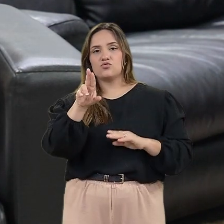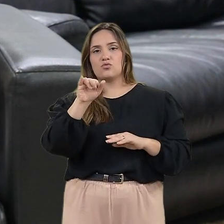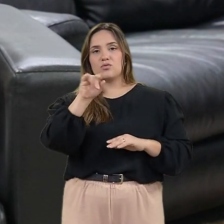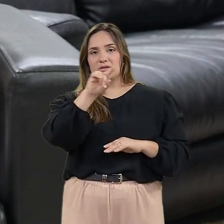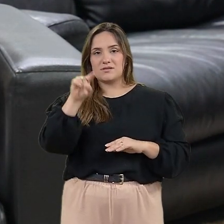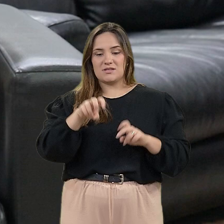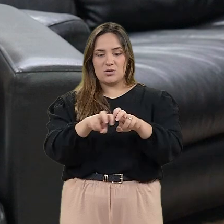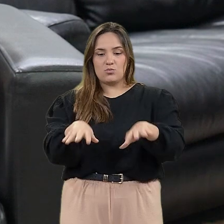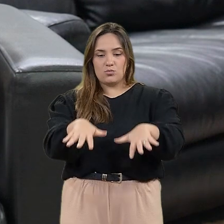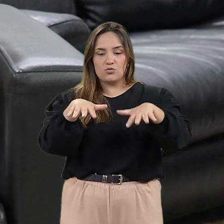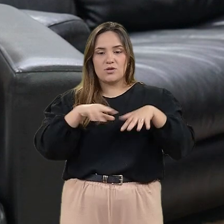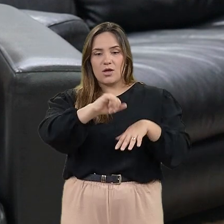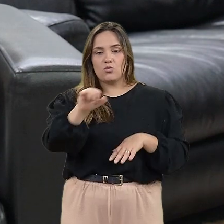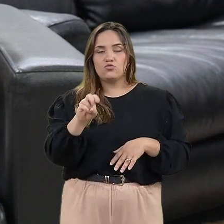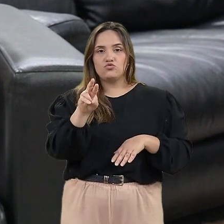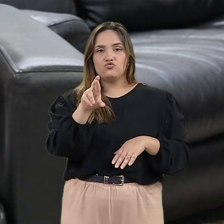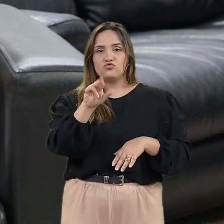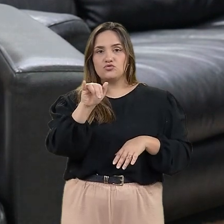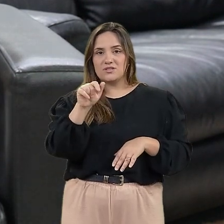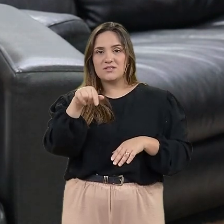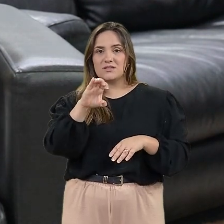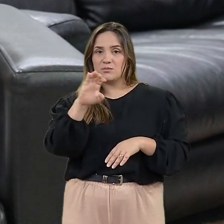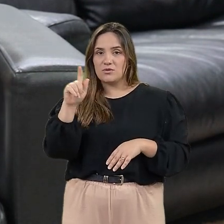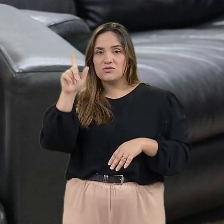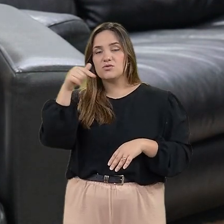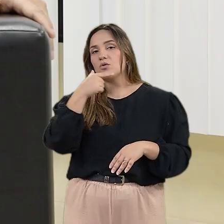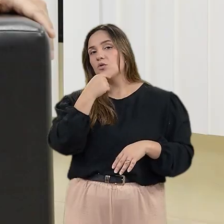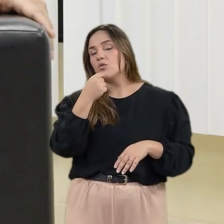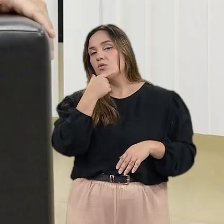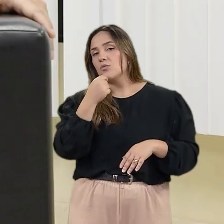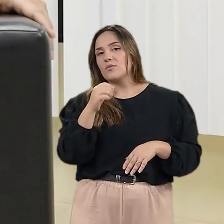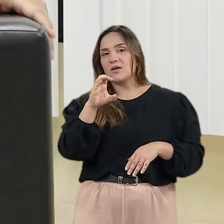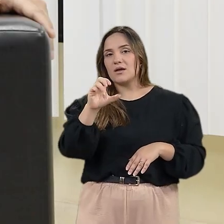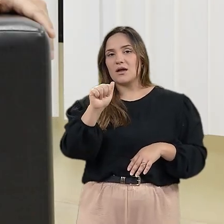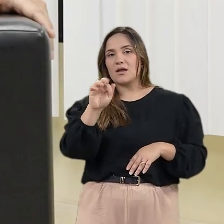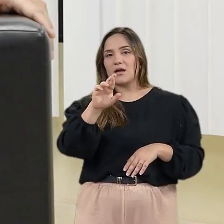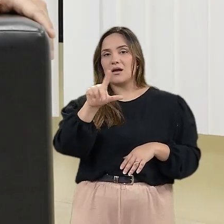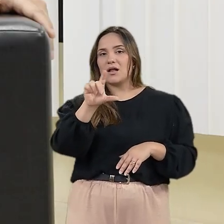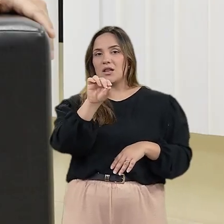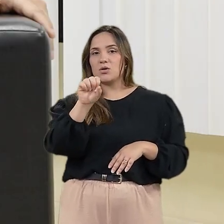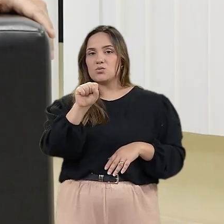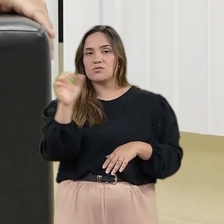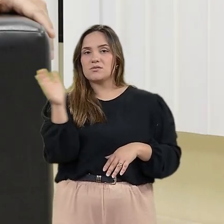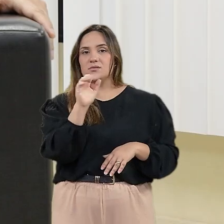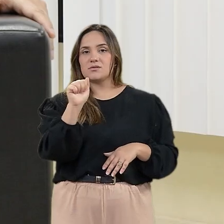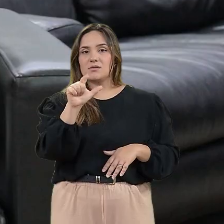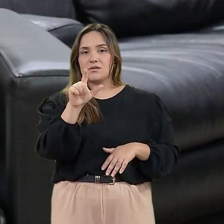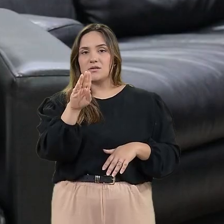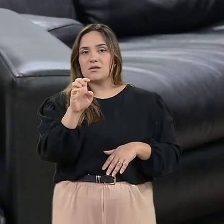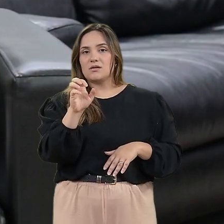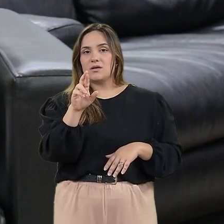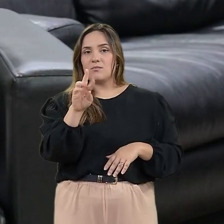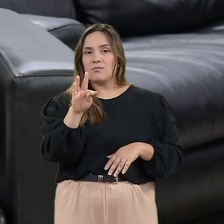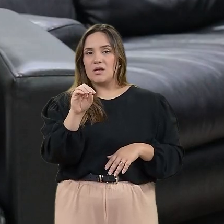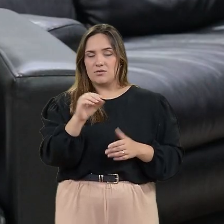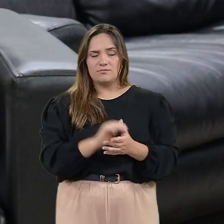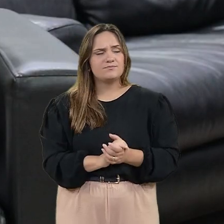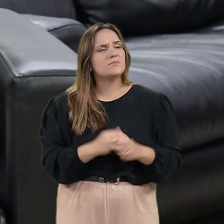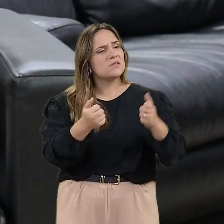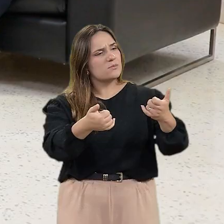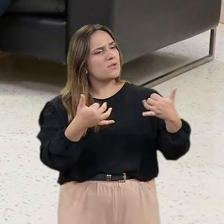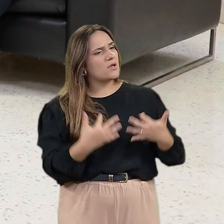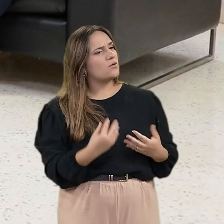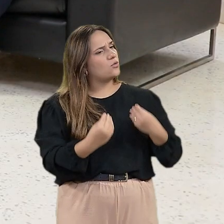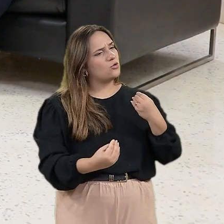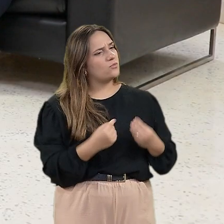Campo Grande, Carlos Alberto Garcete de Almeida. Primeiro, doutor, fale sobre essa participação do